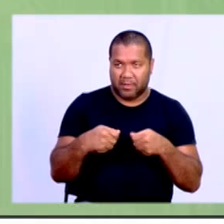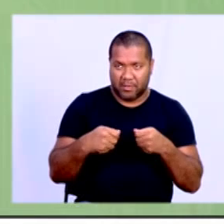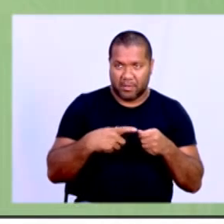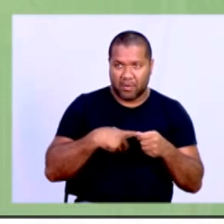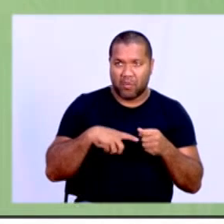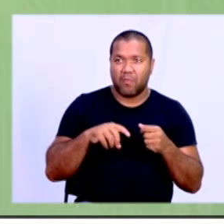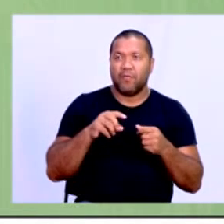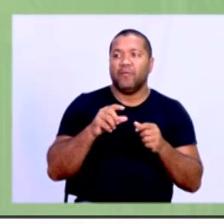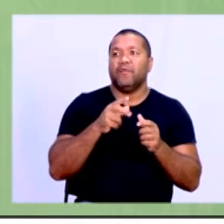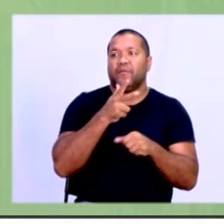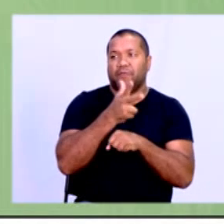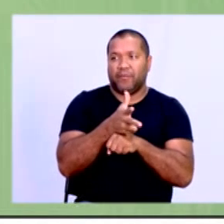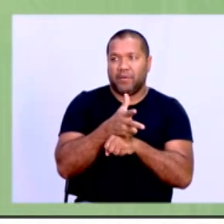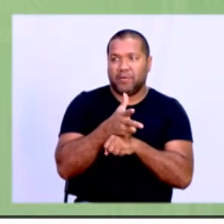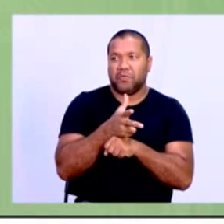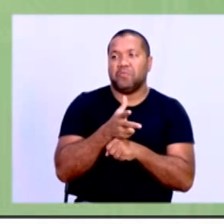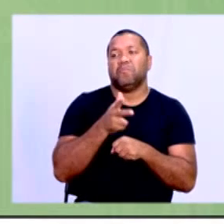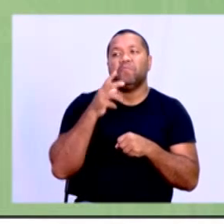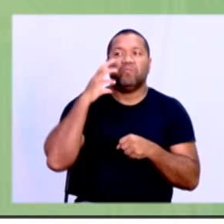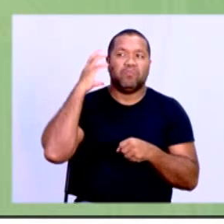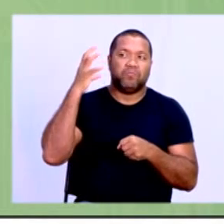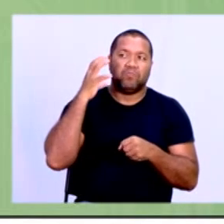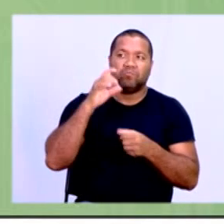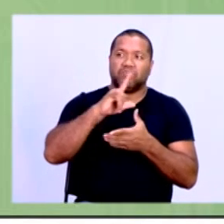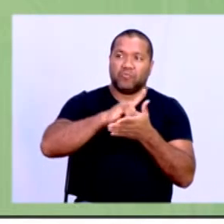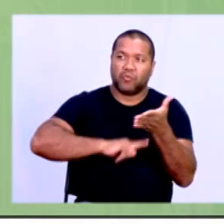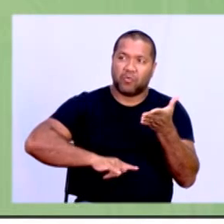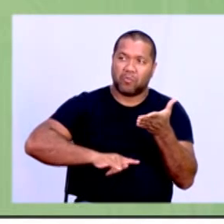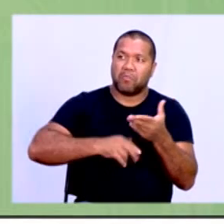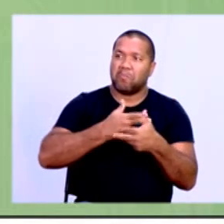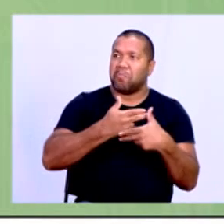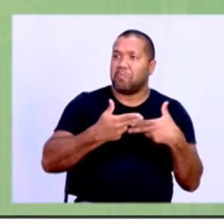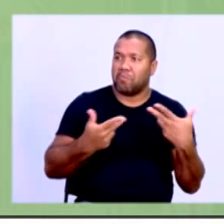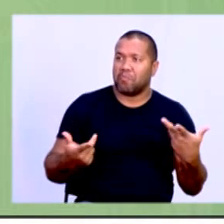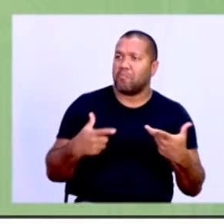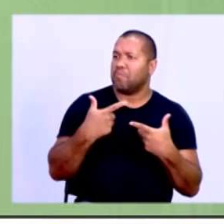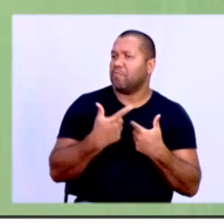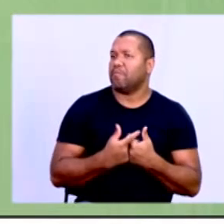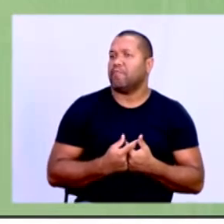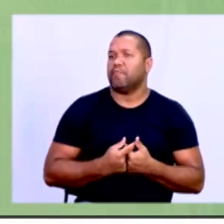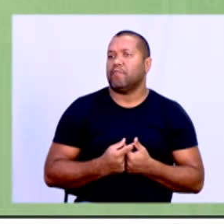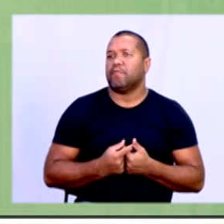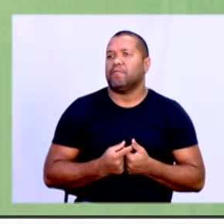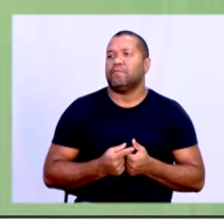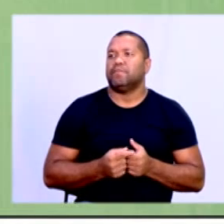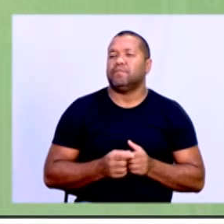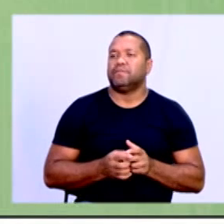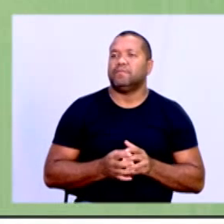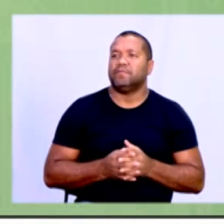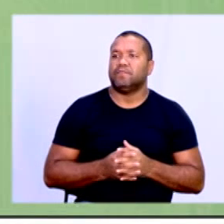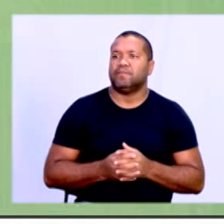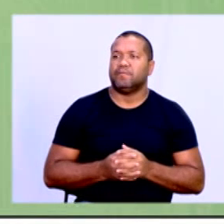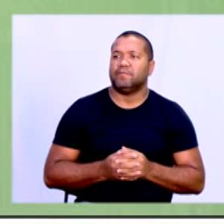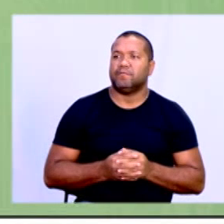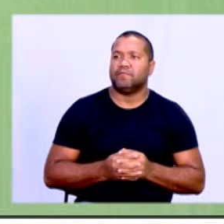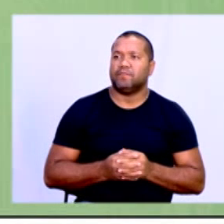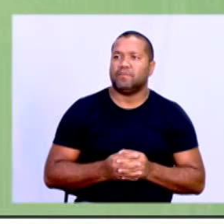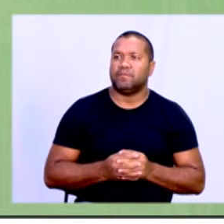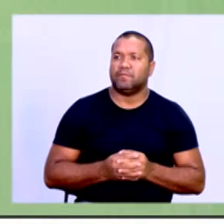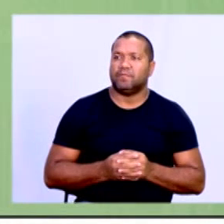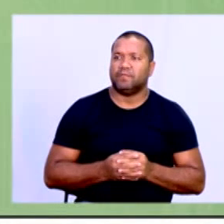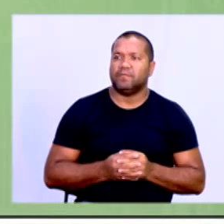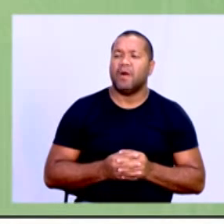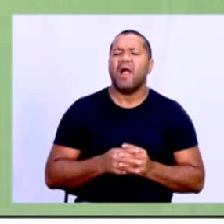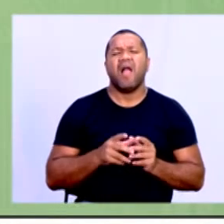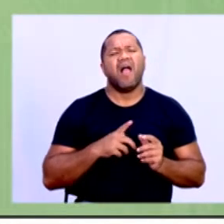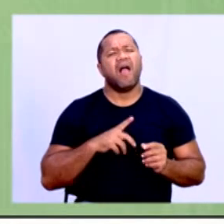como vídeos, músicas, documentos, qualquer outro formato que você possa imaginar.